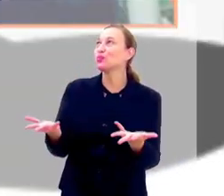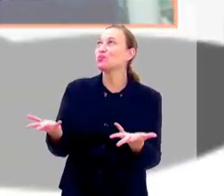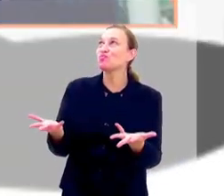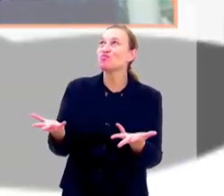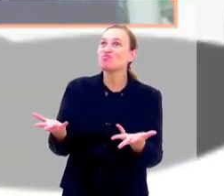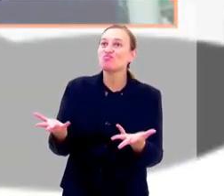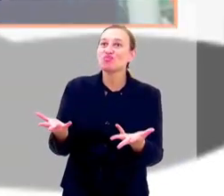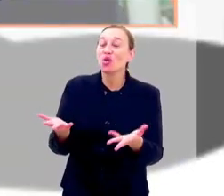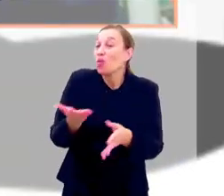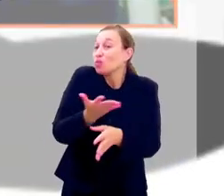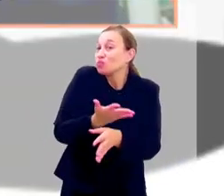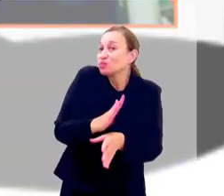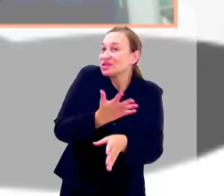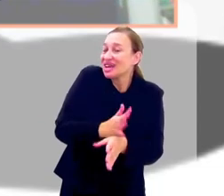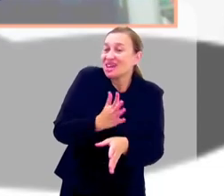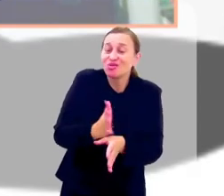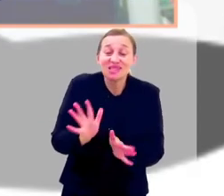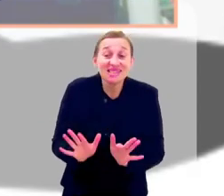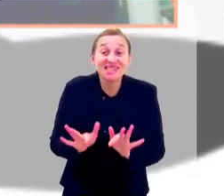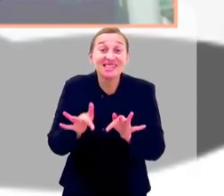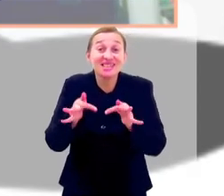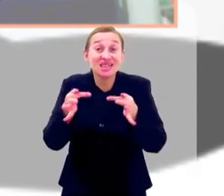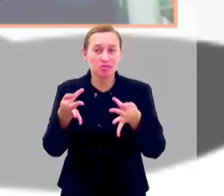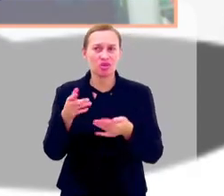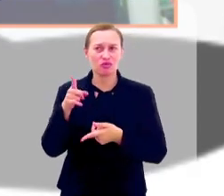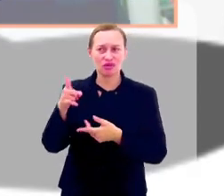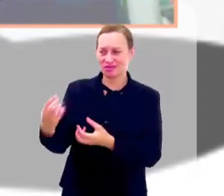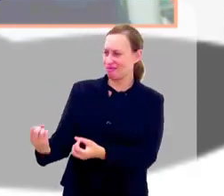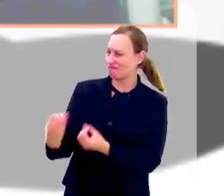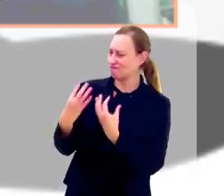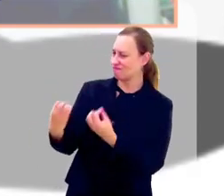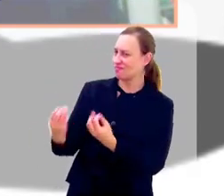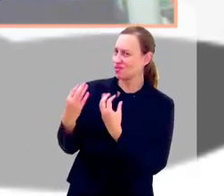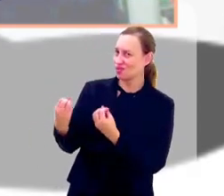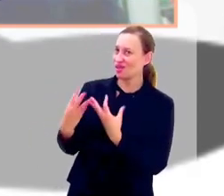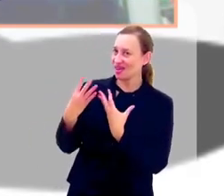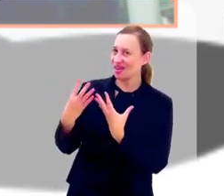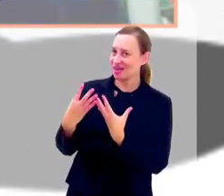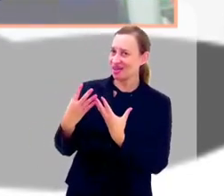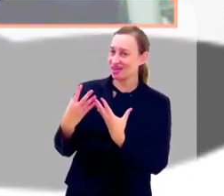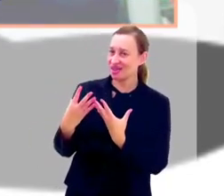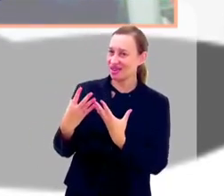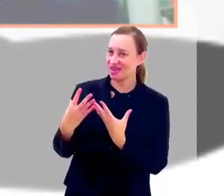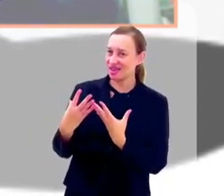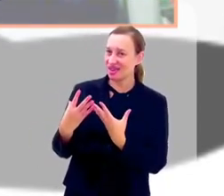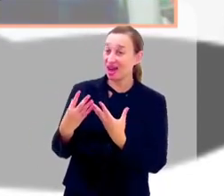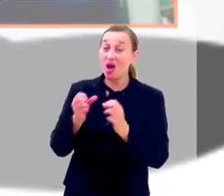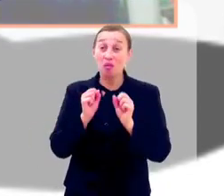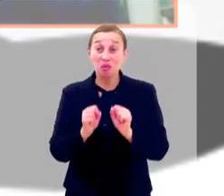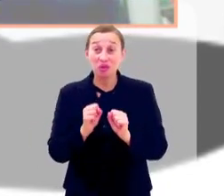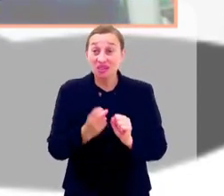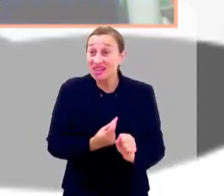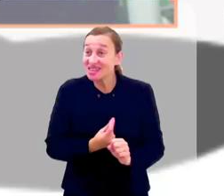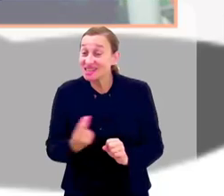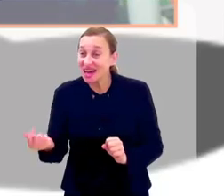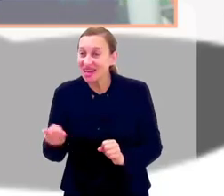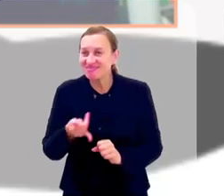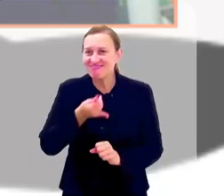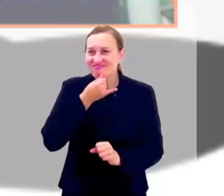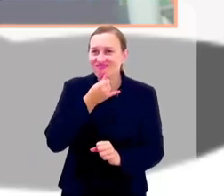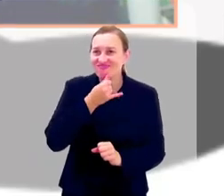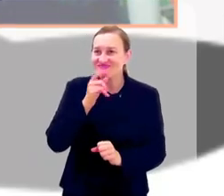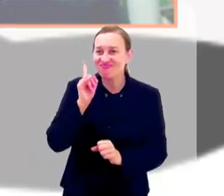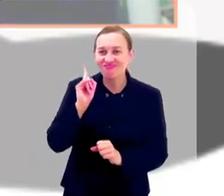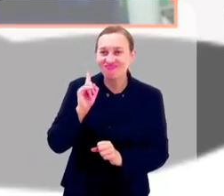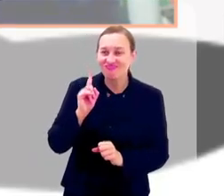quer dizer, uma fórmula, um exercício, sobretudo tão simples, que você nos ensina que dadivosamente a poder sair